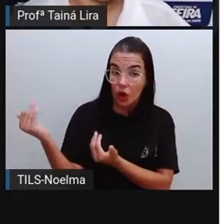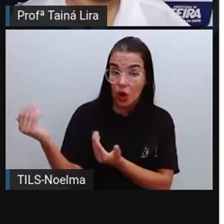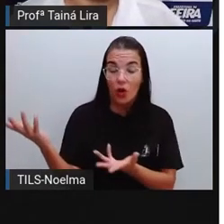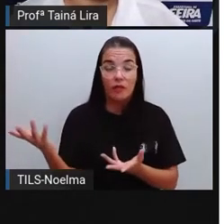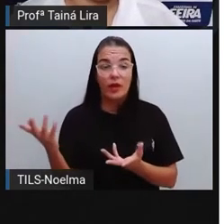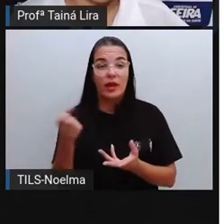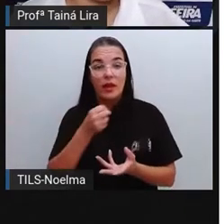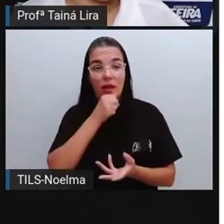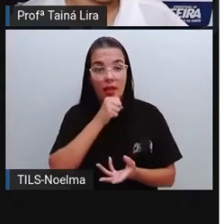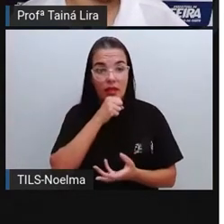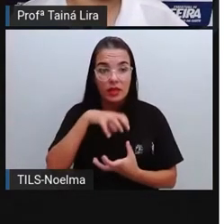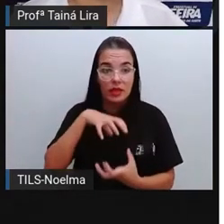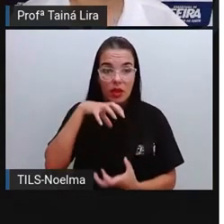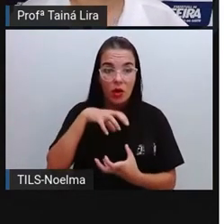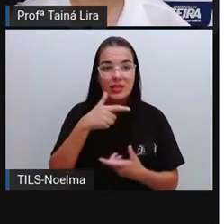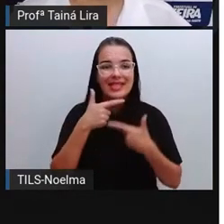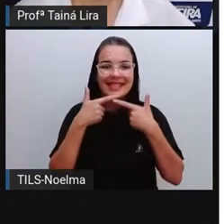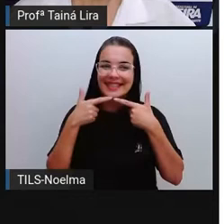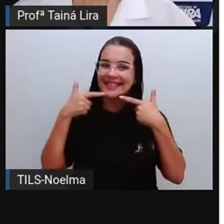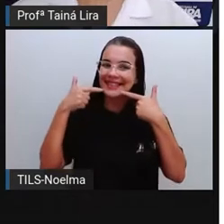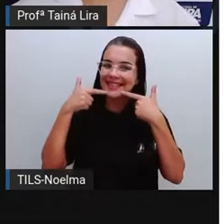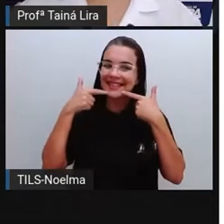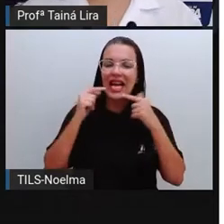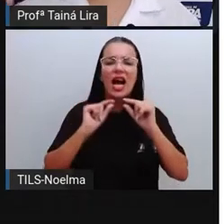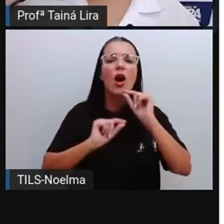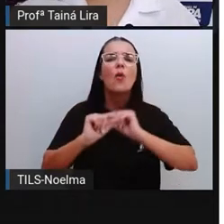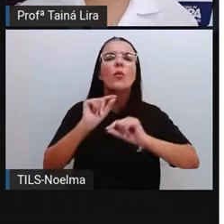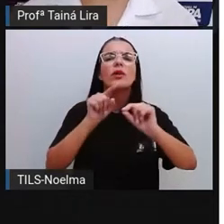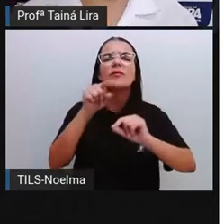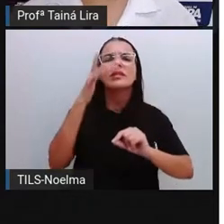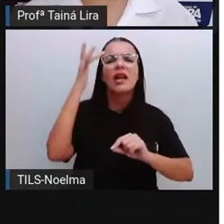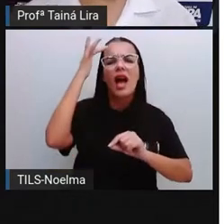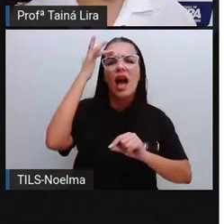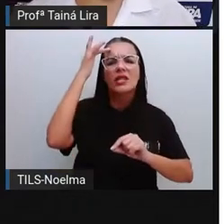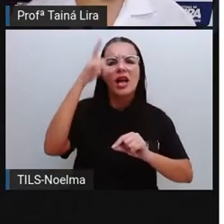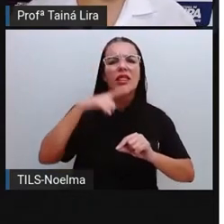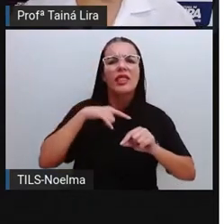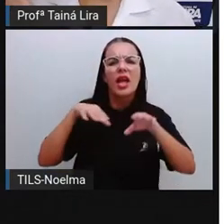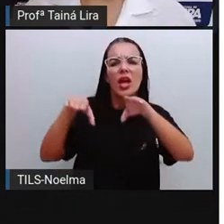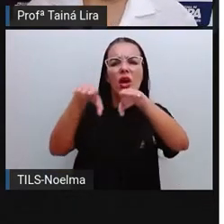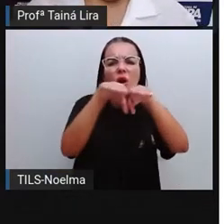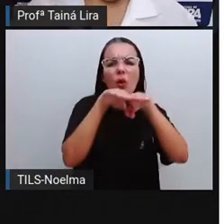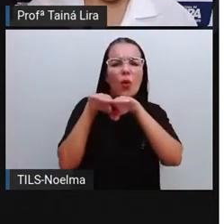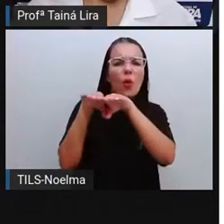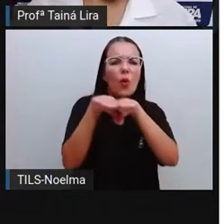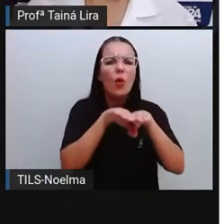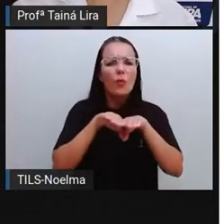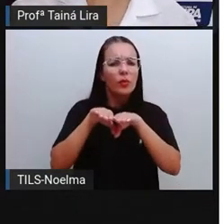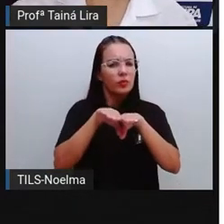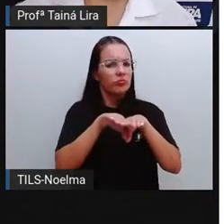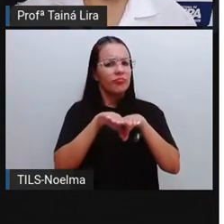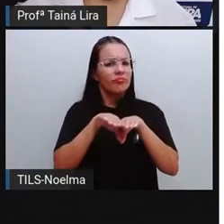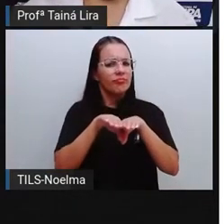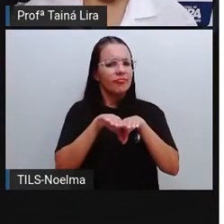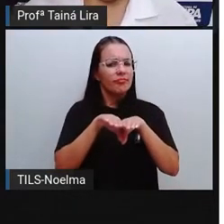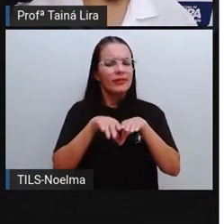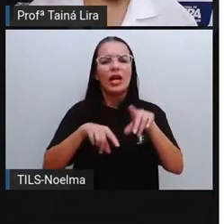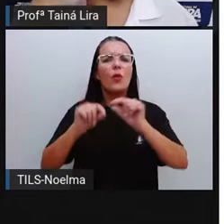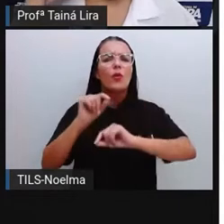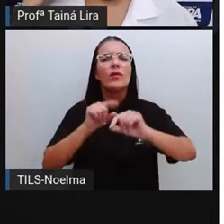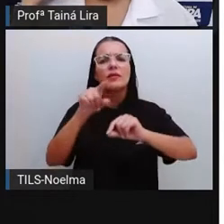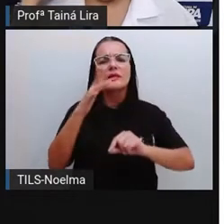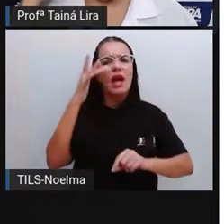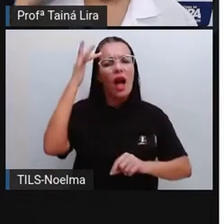sorrindo, né, para tirar a foto. O que que vocês acham que essas pessoas, tanto no caso das crianças como no caso